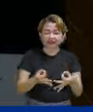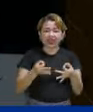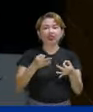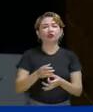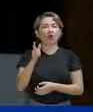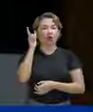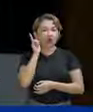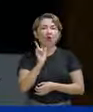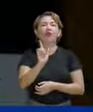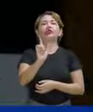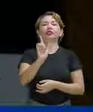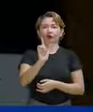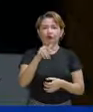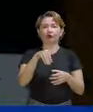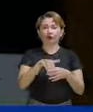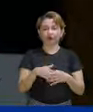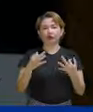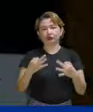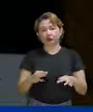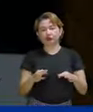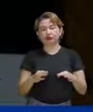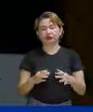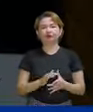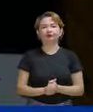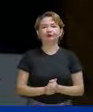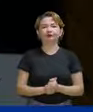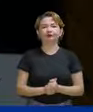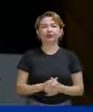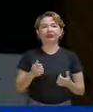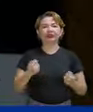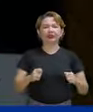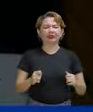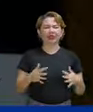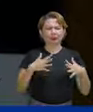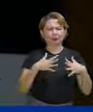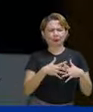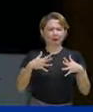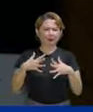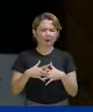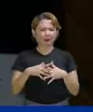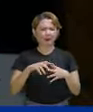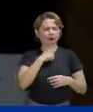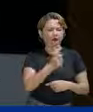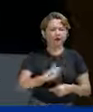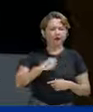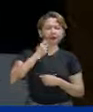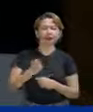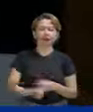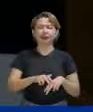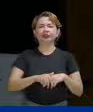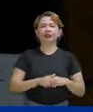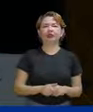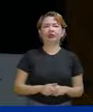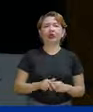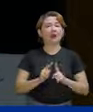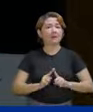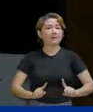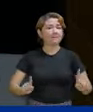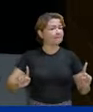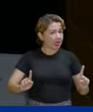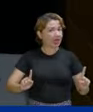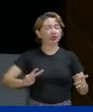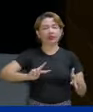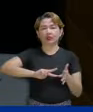em decisões colegiadas é natural que haja divergências entre os magistrados, mas isso